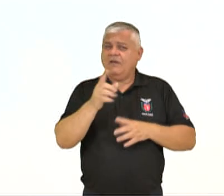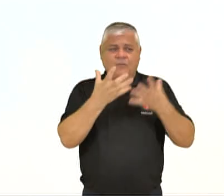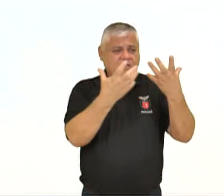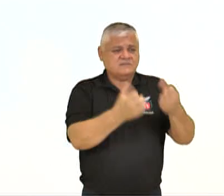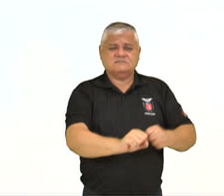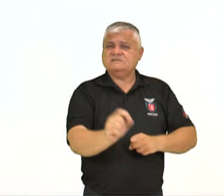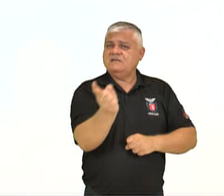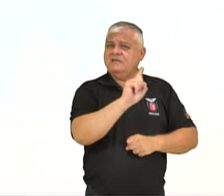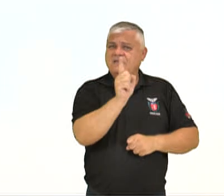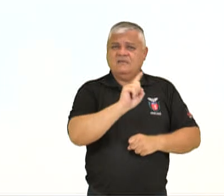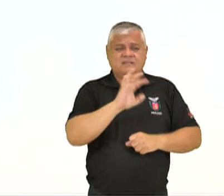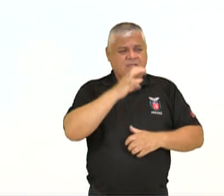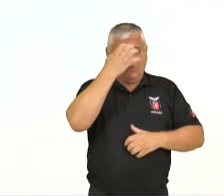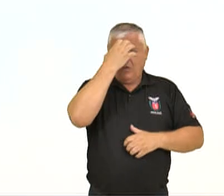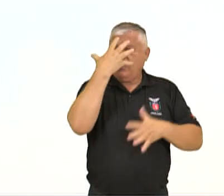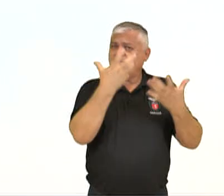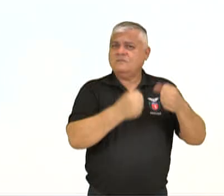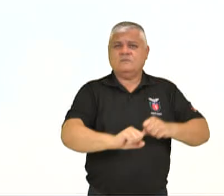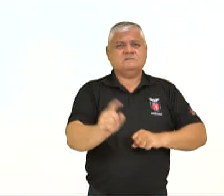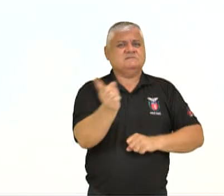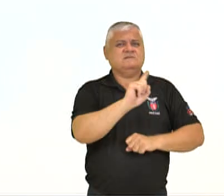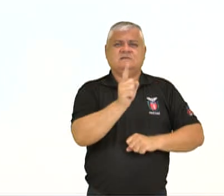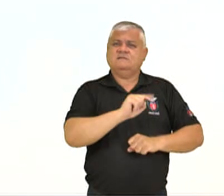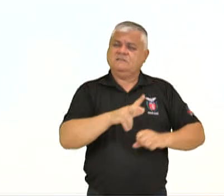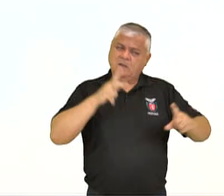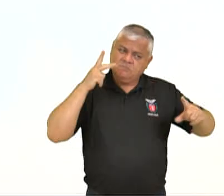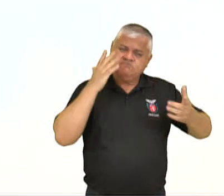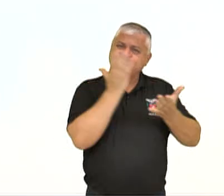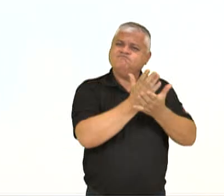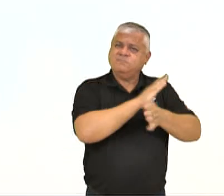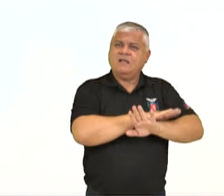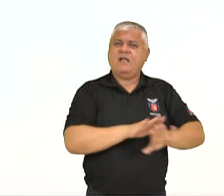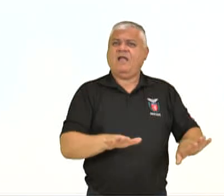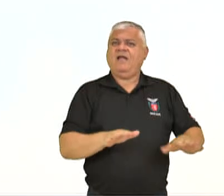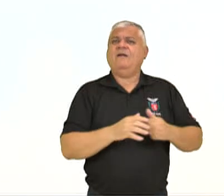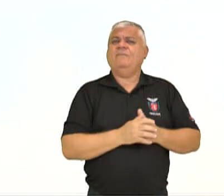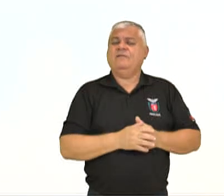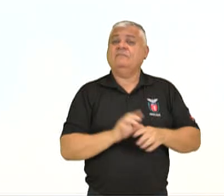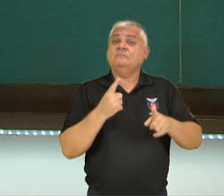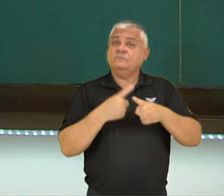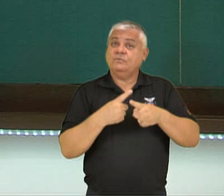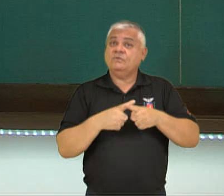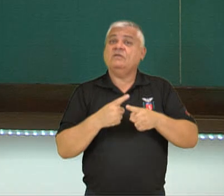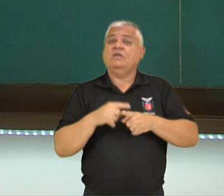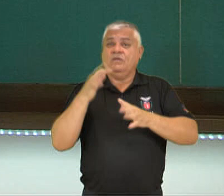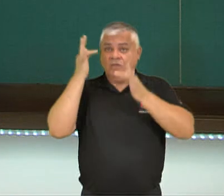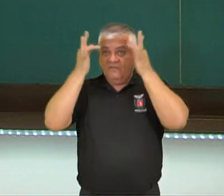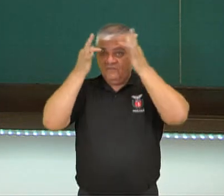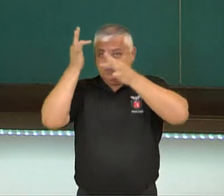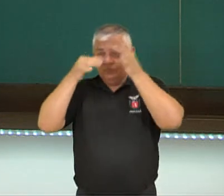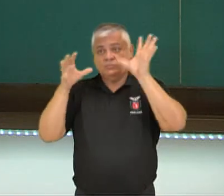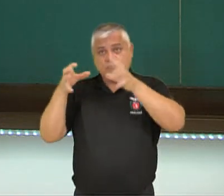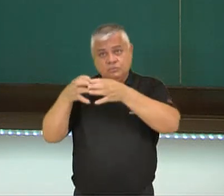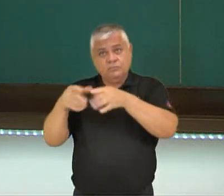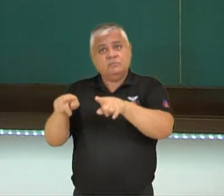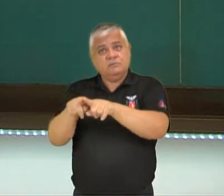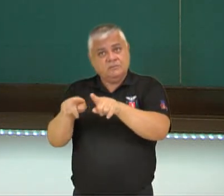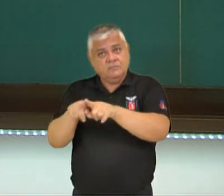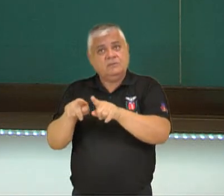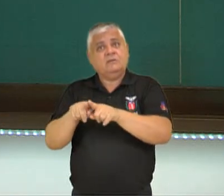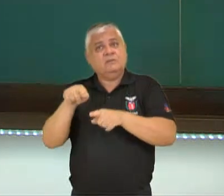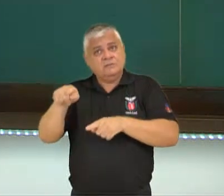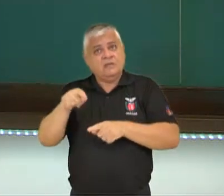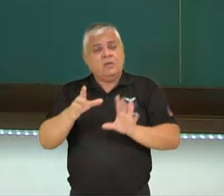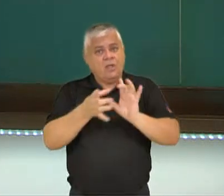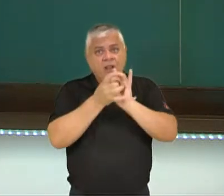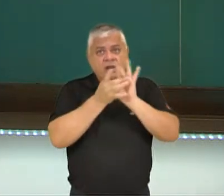da intervenção do Estado na economia. Assim como os fisiocratas, o liberalismo